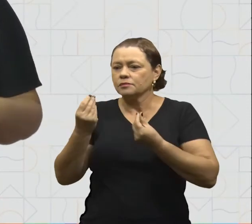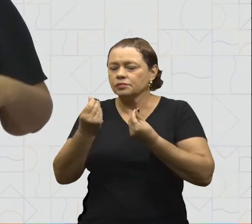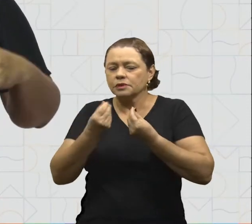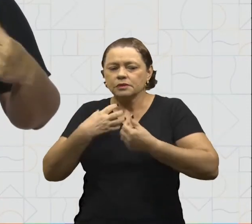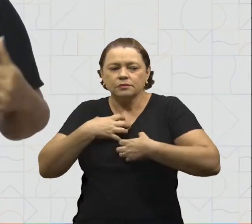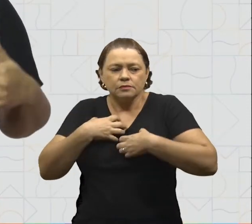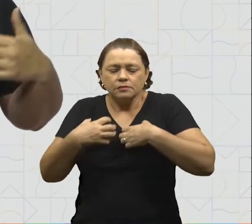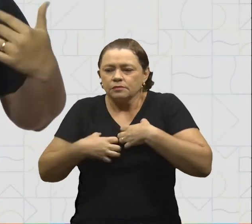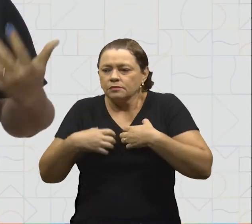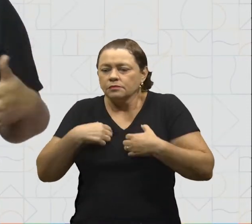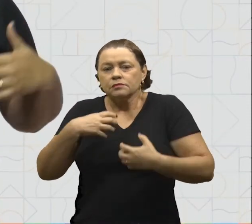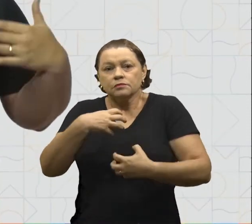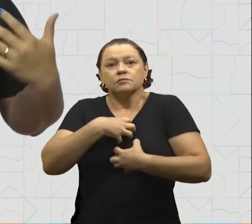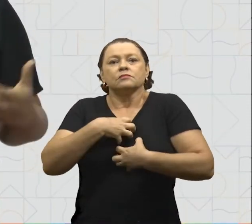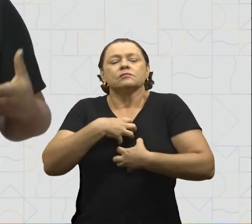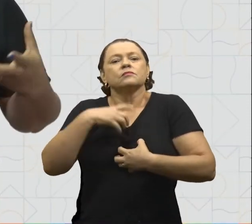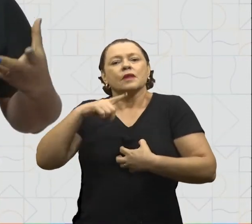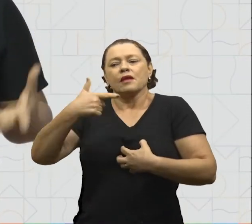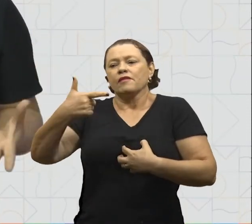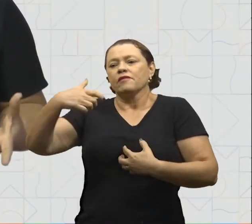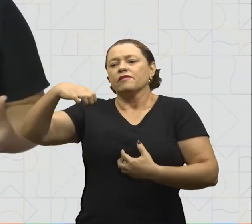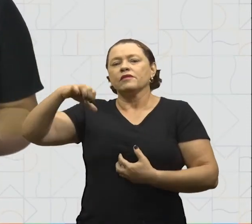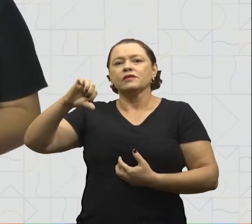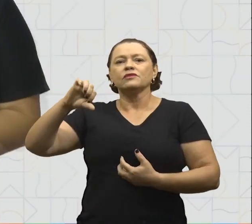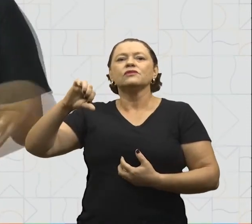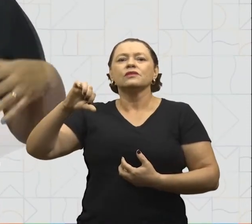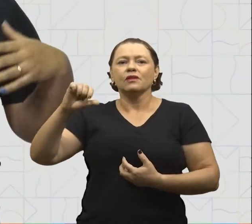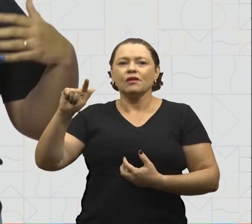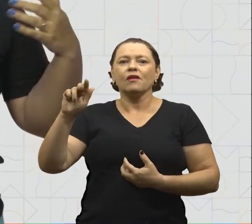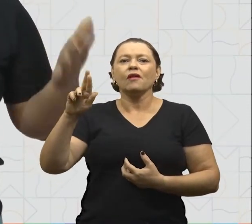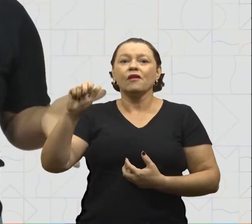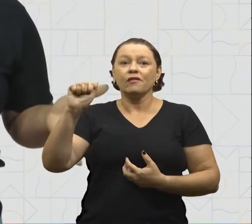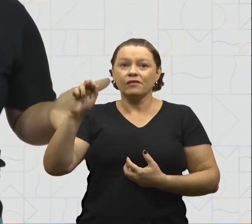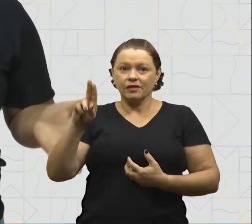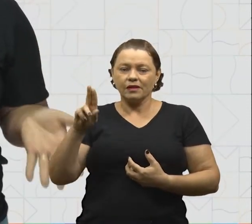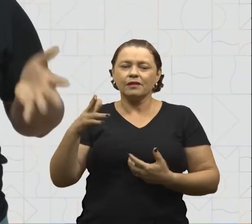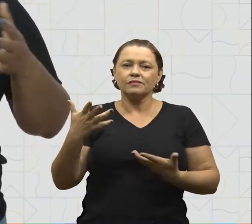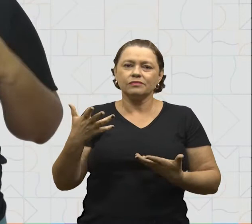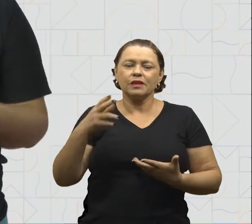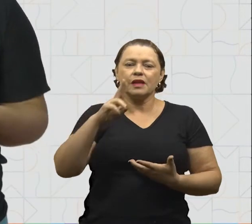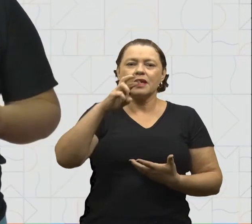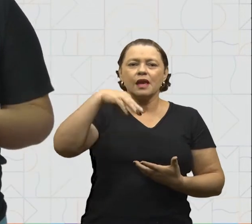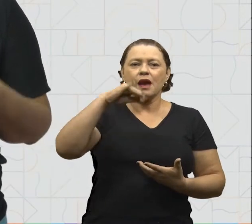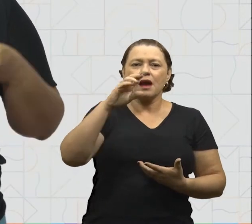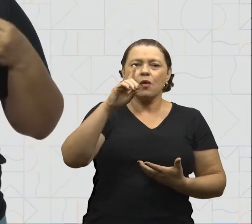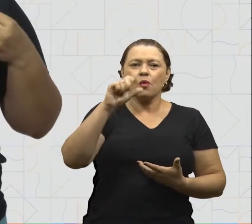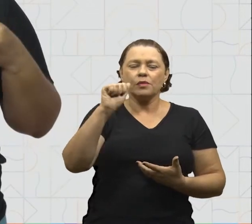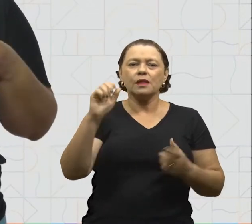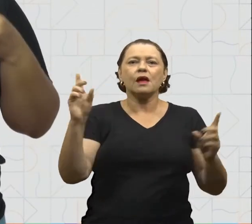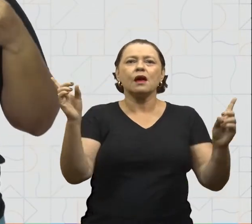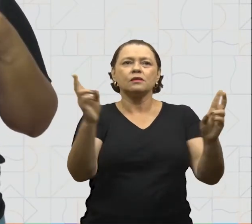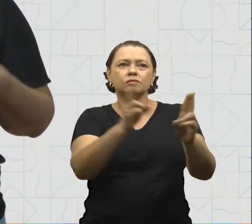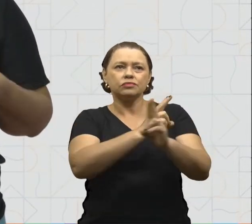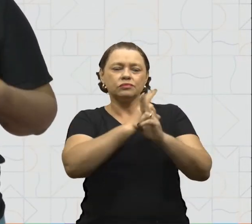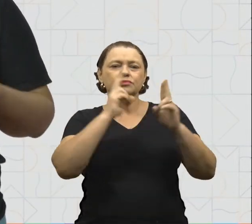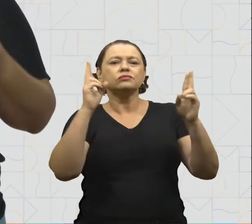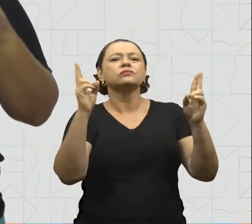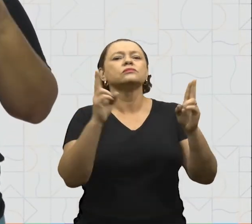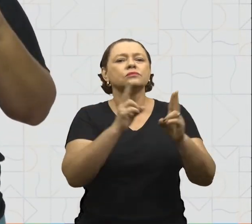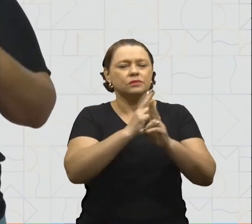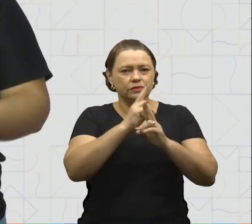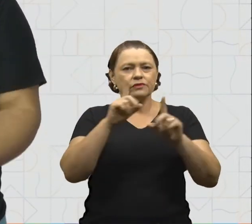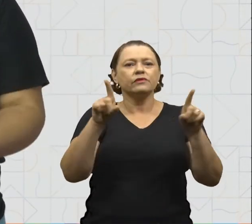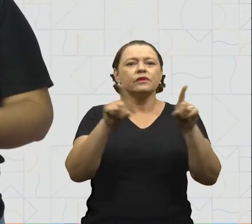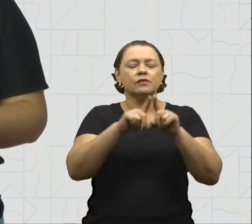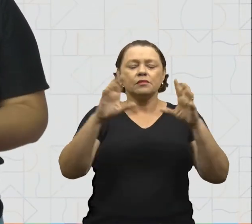é 29 graus Celsius. E umidade do ar e ventos influenciam diretamente